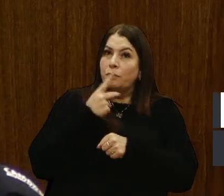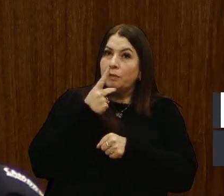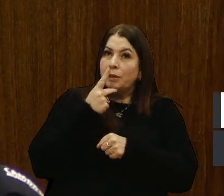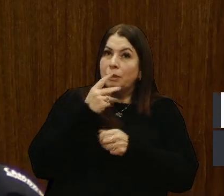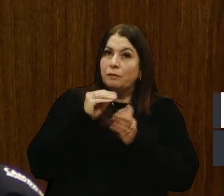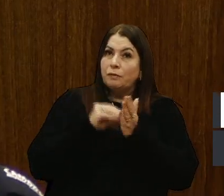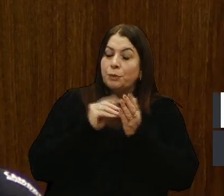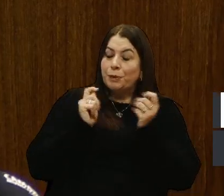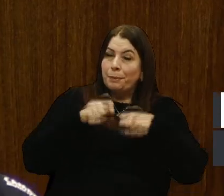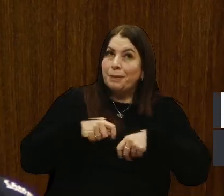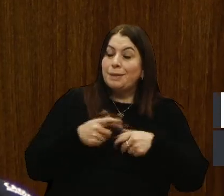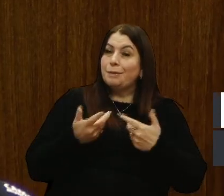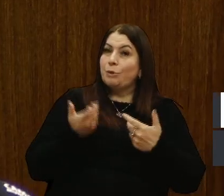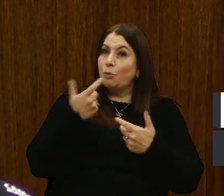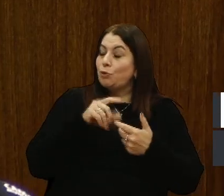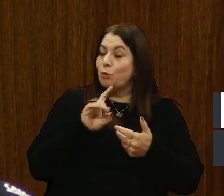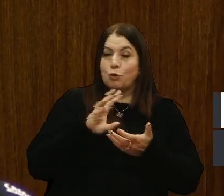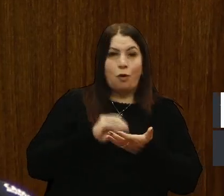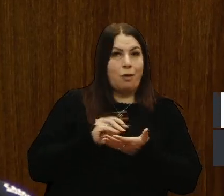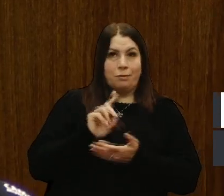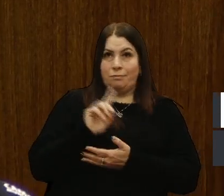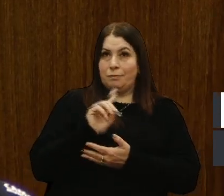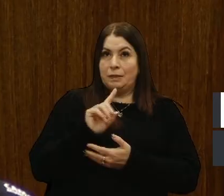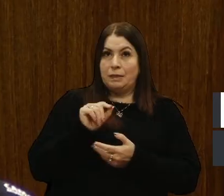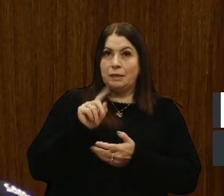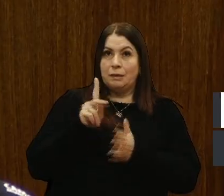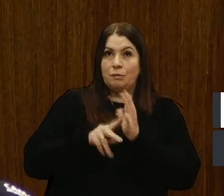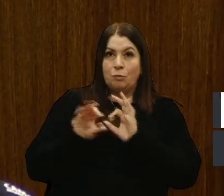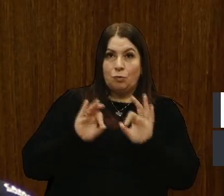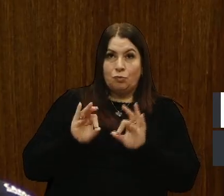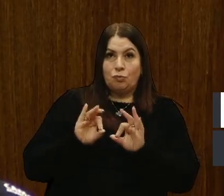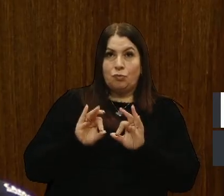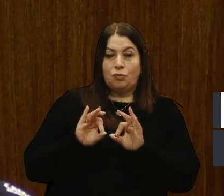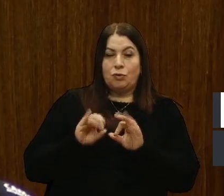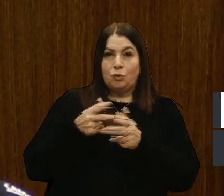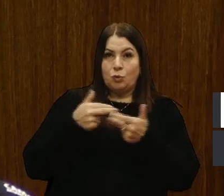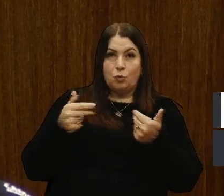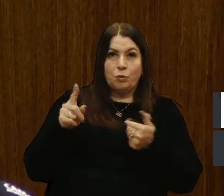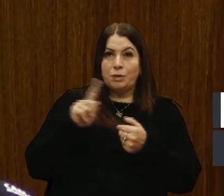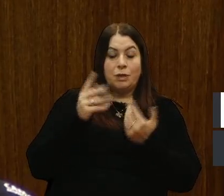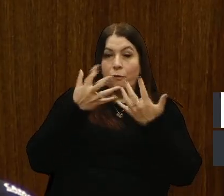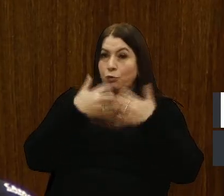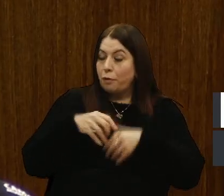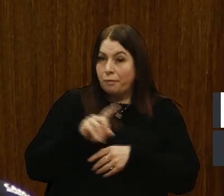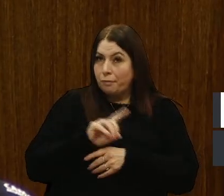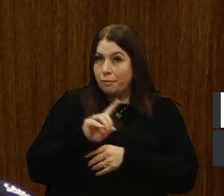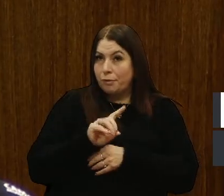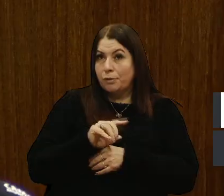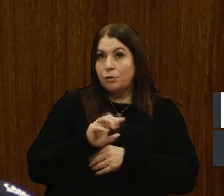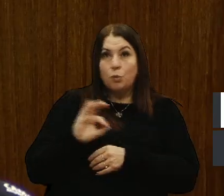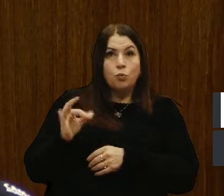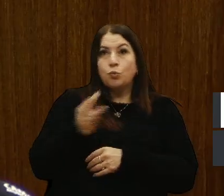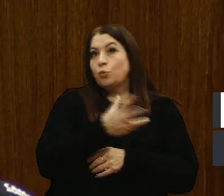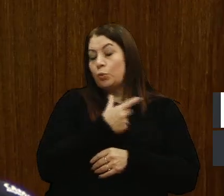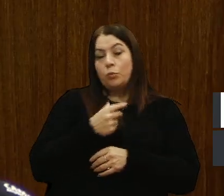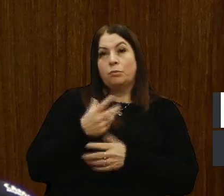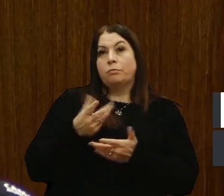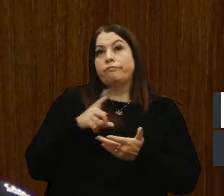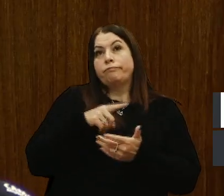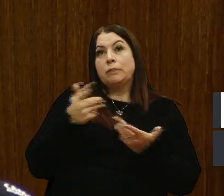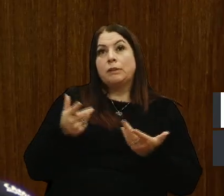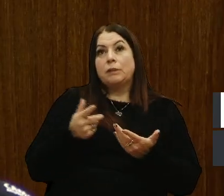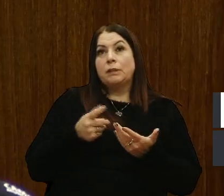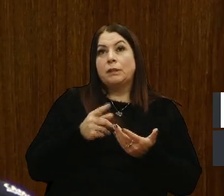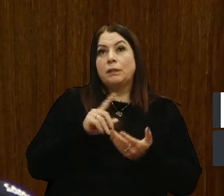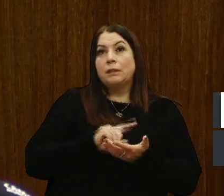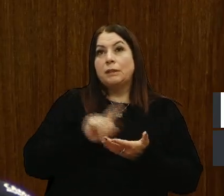falta de capacidade, porque eu acho que não é só isso. Acho que também é um projeto das coisas não funcionarem ou de tudo a gente ter que